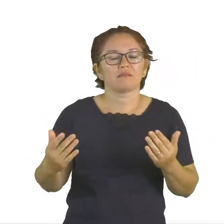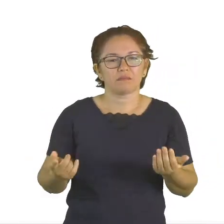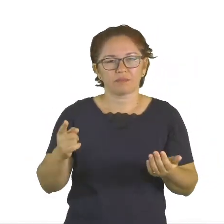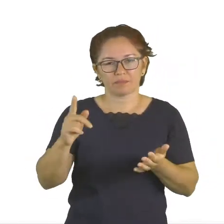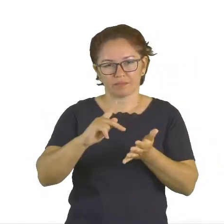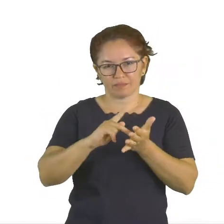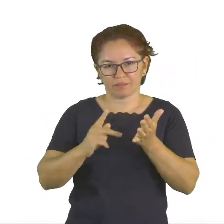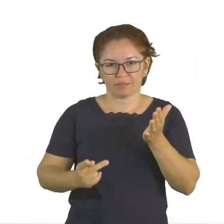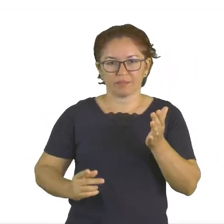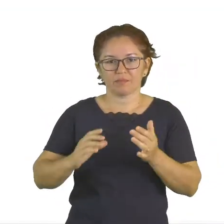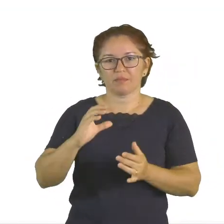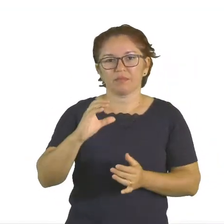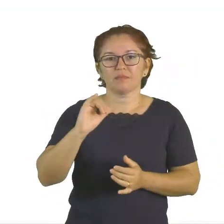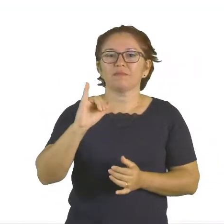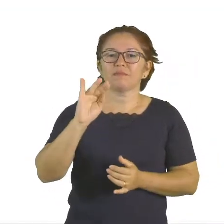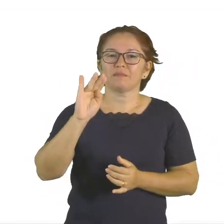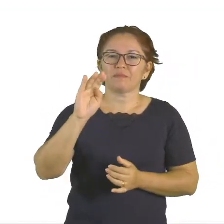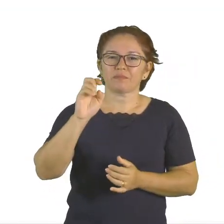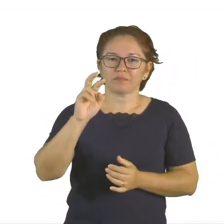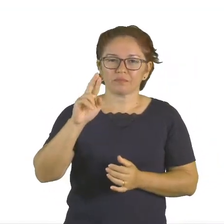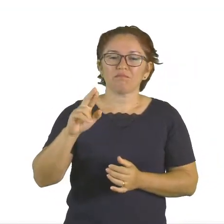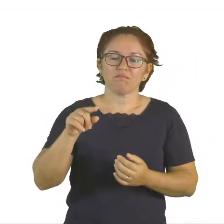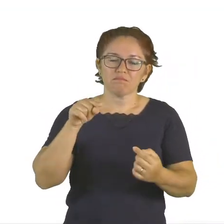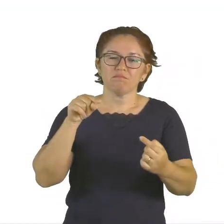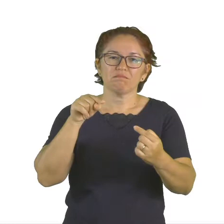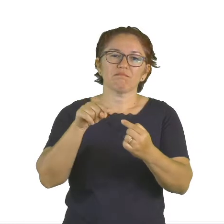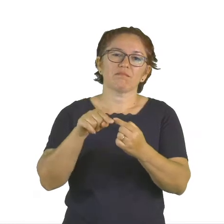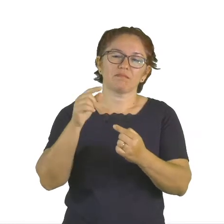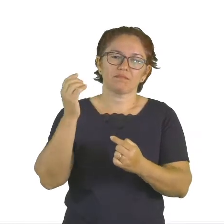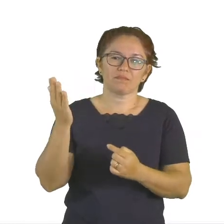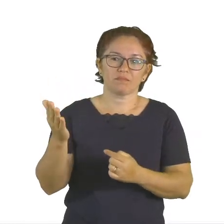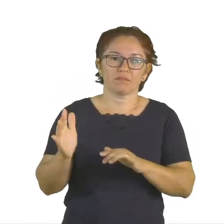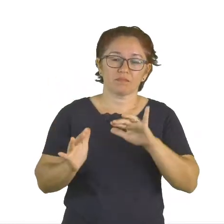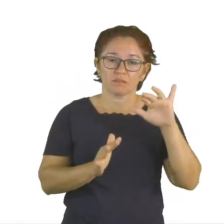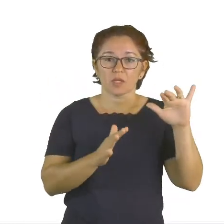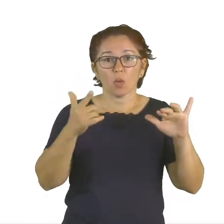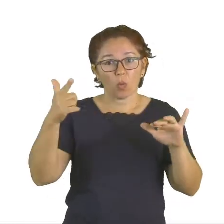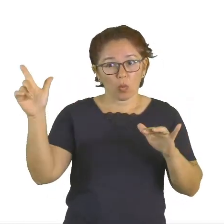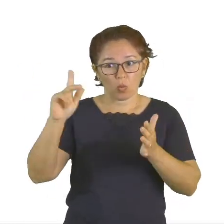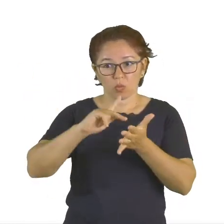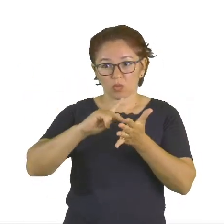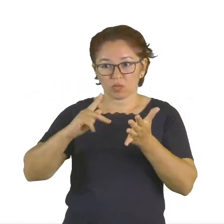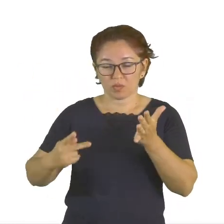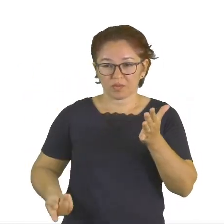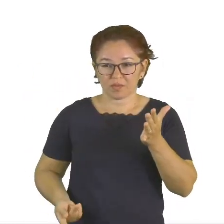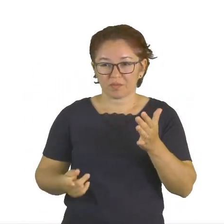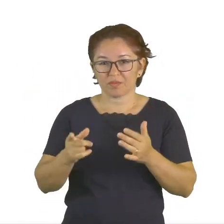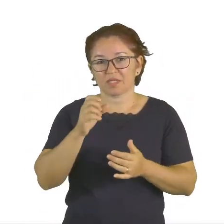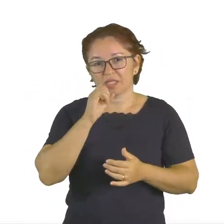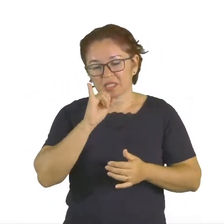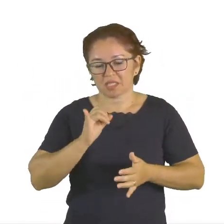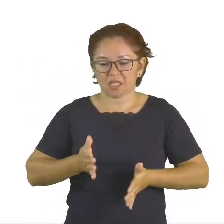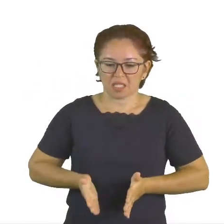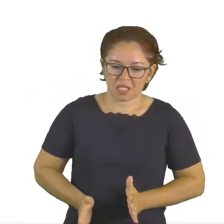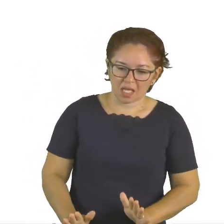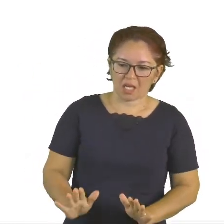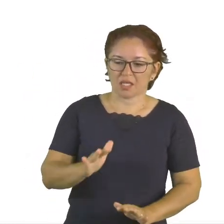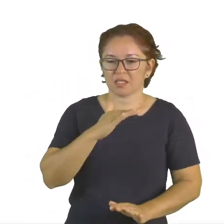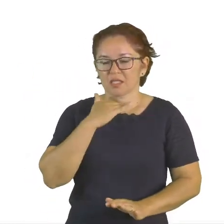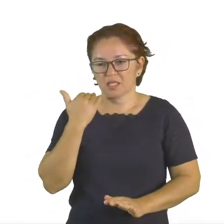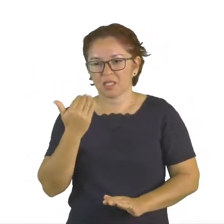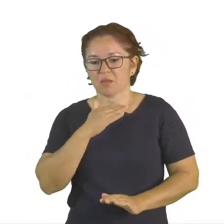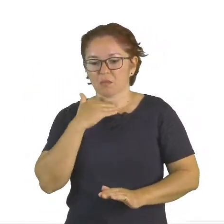nos transmite. Agora vamos fazer a leitura de outro poema. Se nasce, morre, nasce,